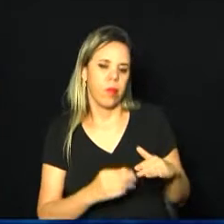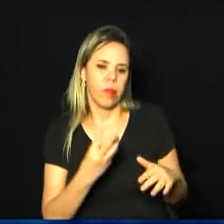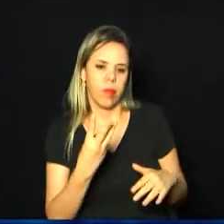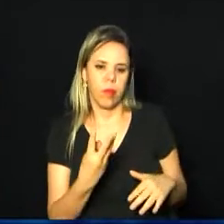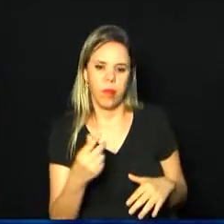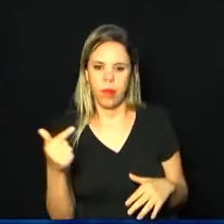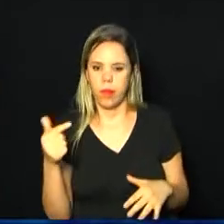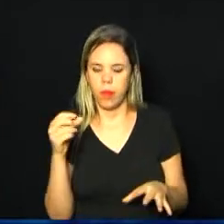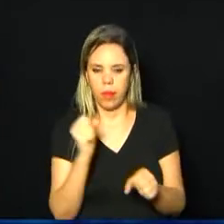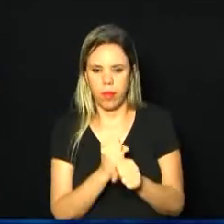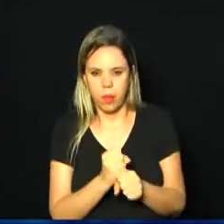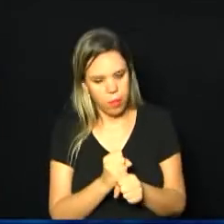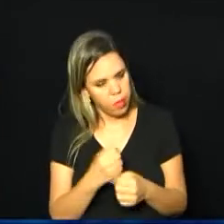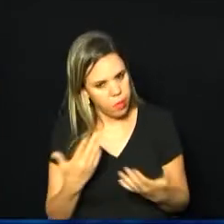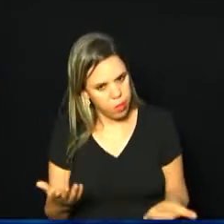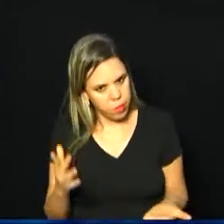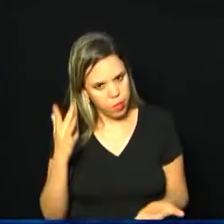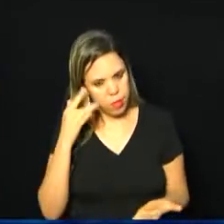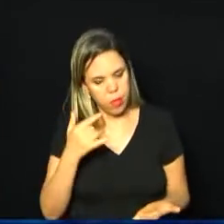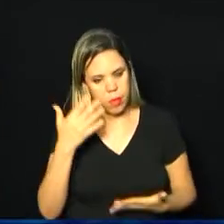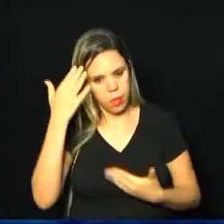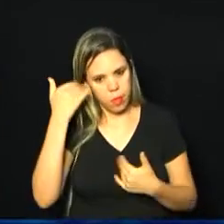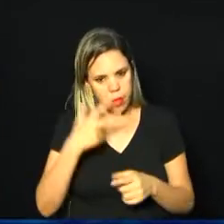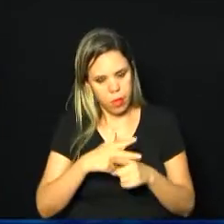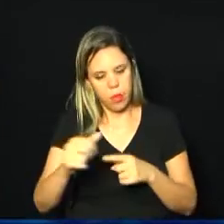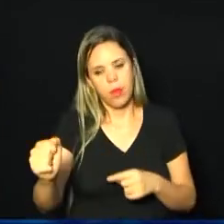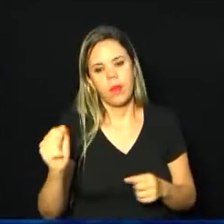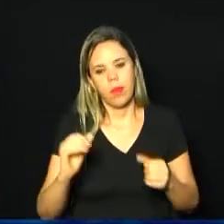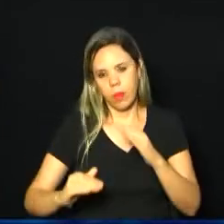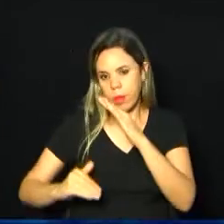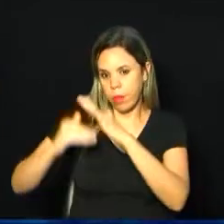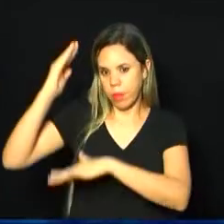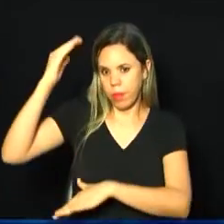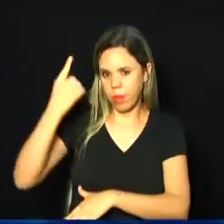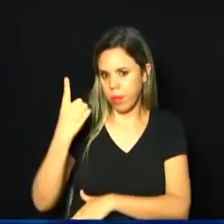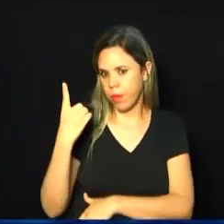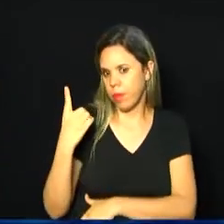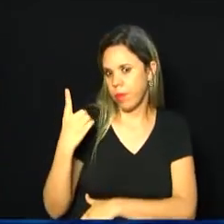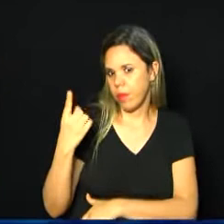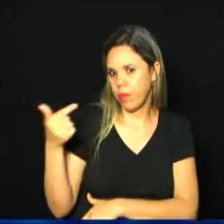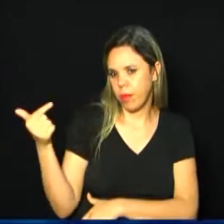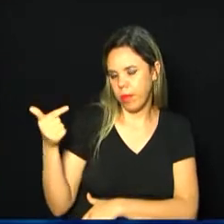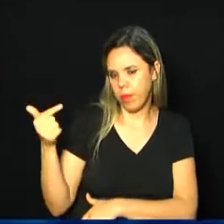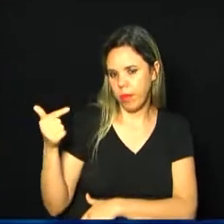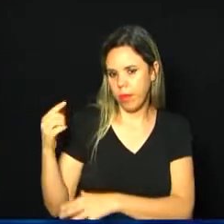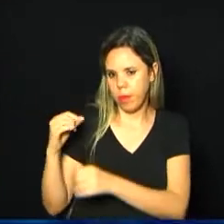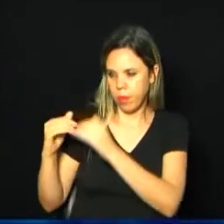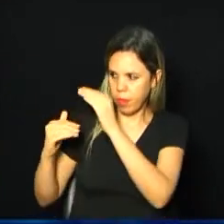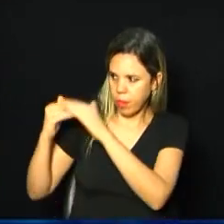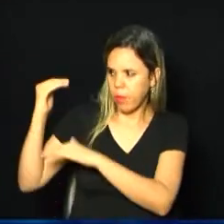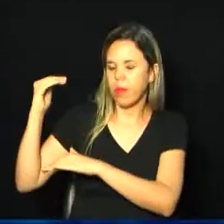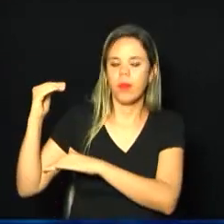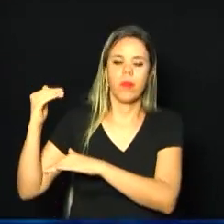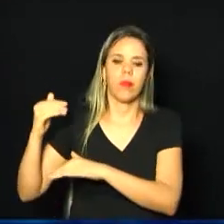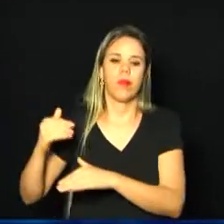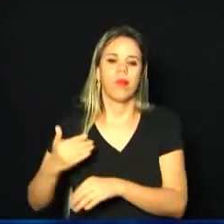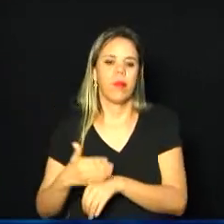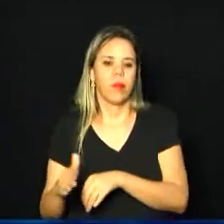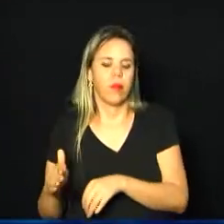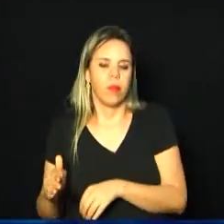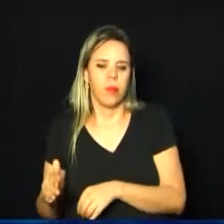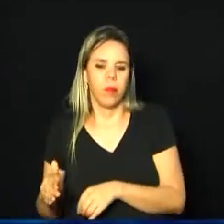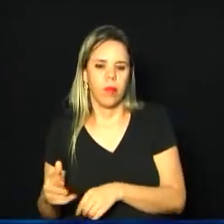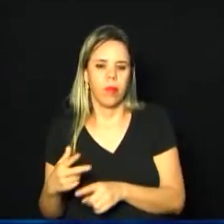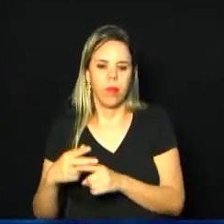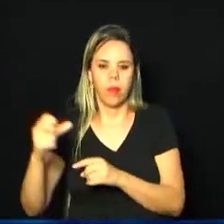32 pontos se a macaca vencer ela pode assumir a 12ª colocação o e praticamente